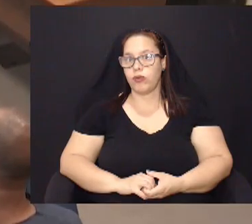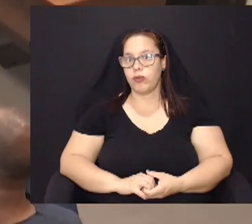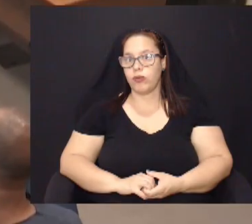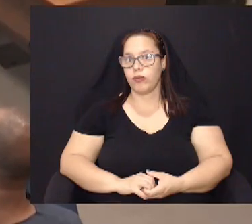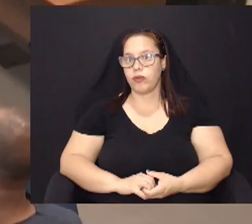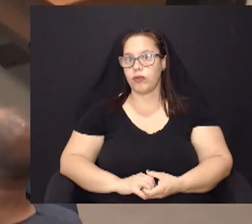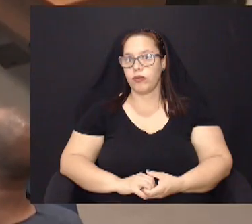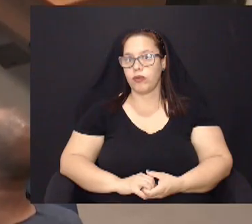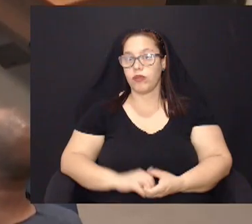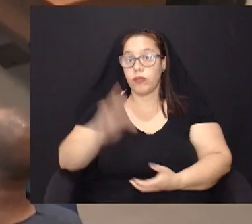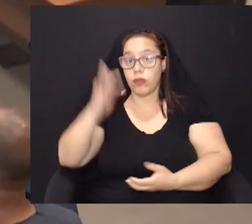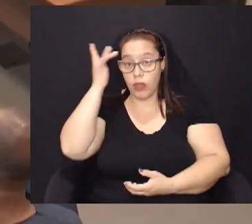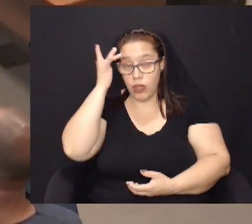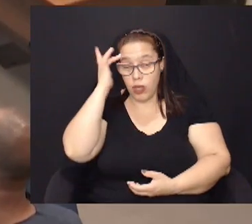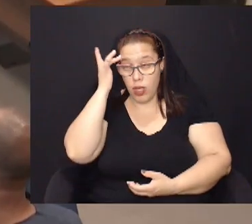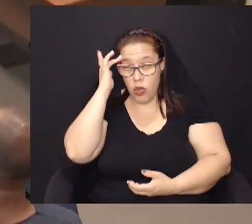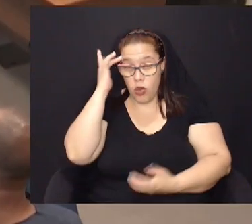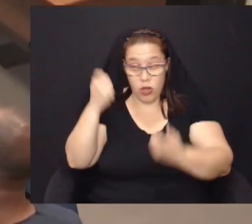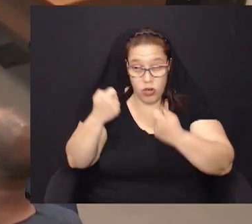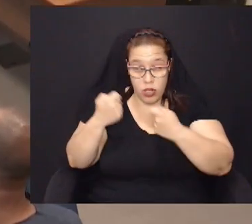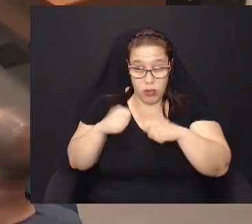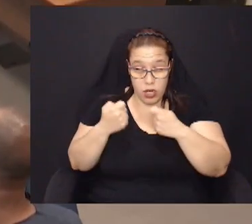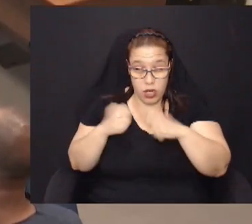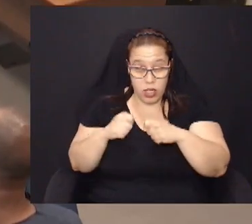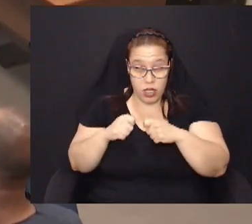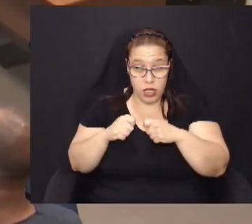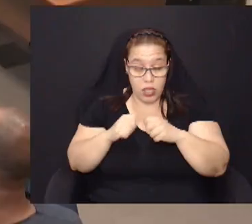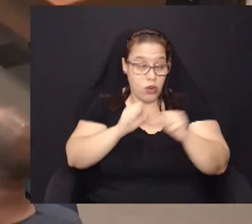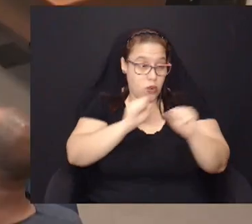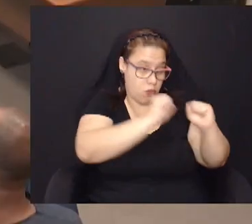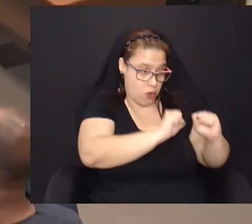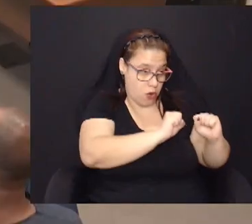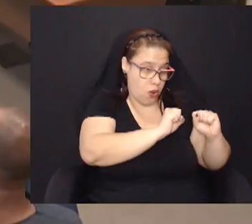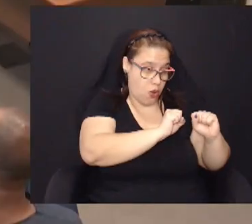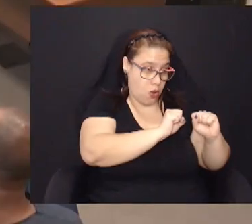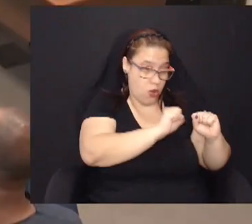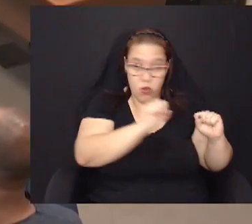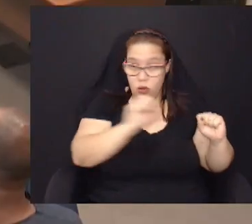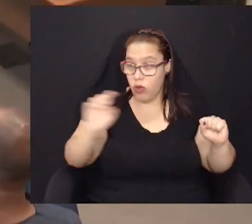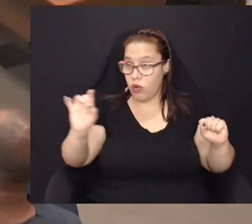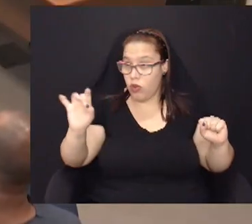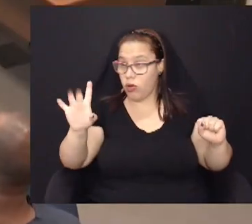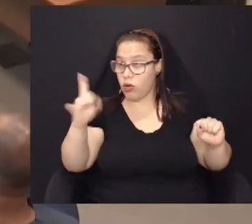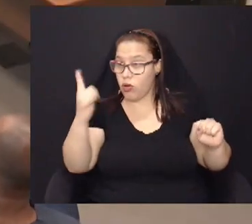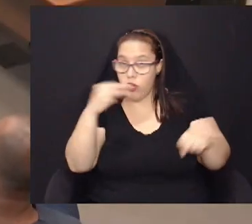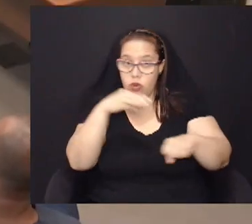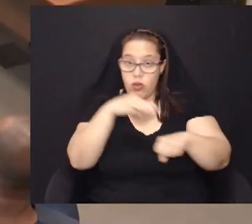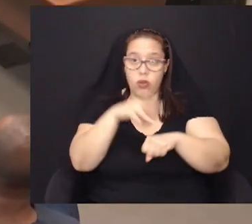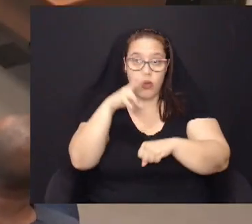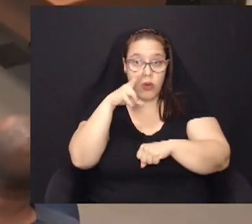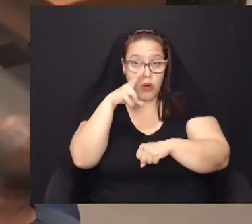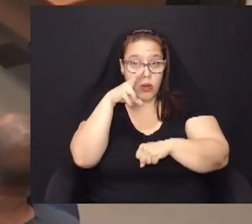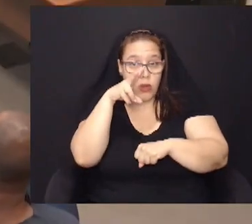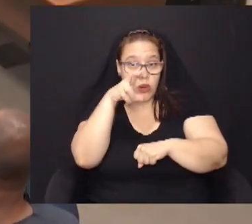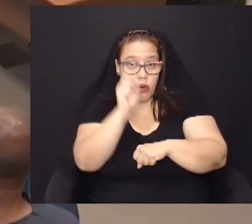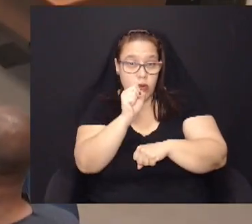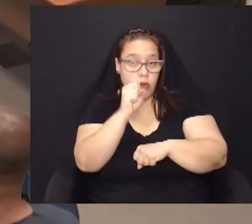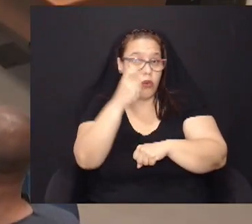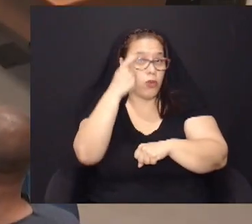Eu acho que precisa. Posso? Outra coisa, só um minutinho, reforçando esse